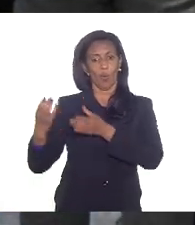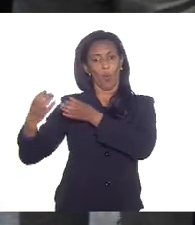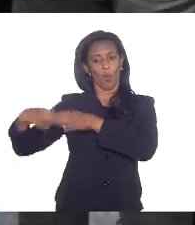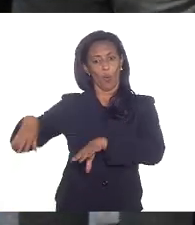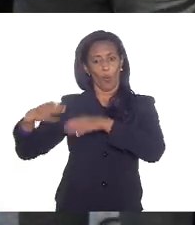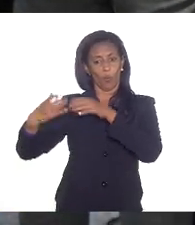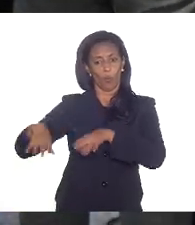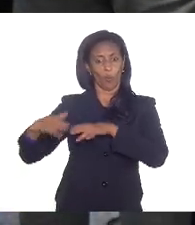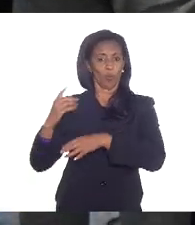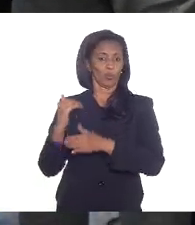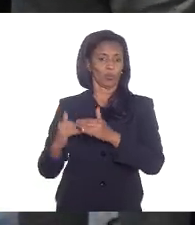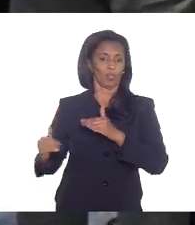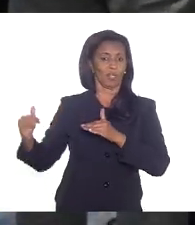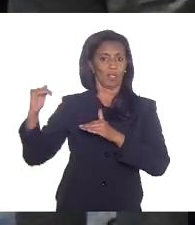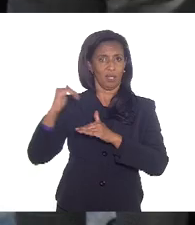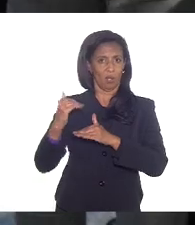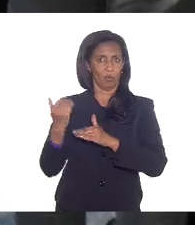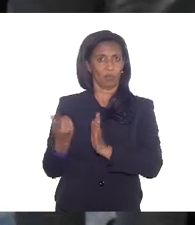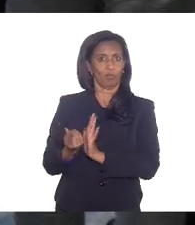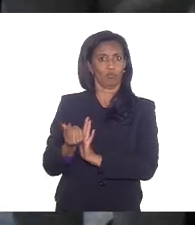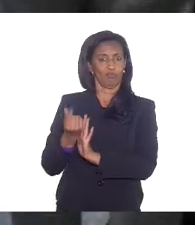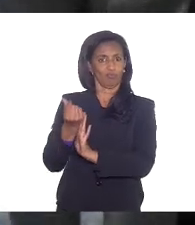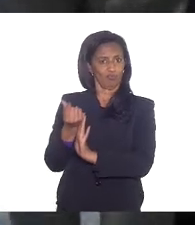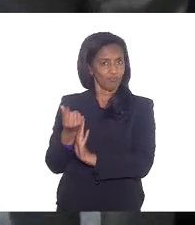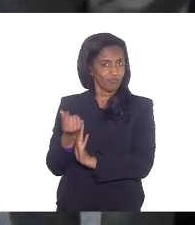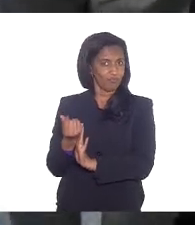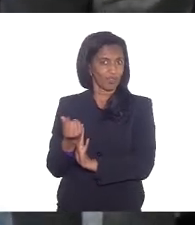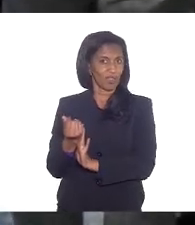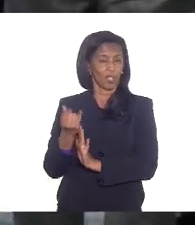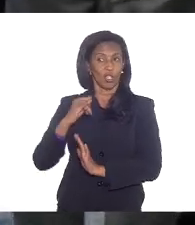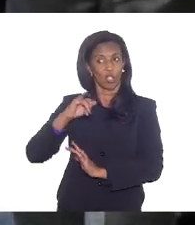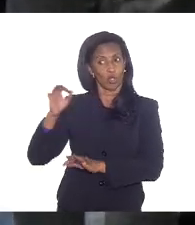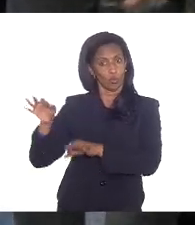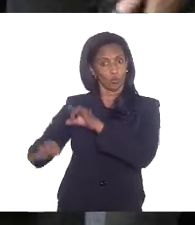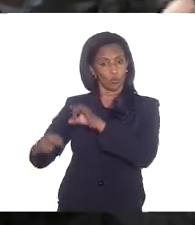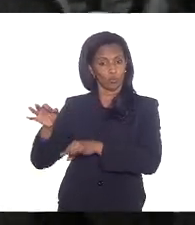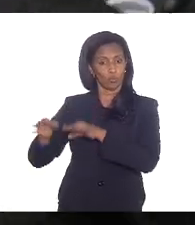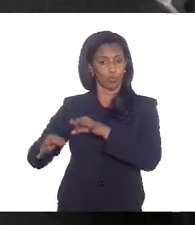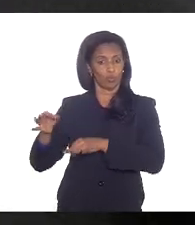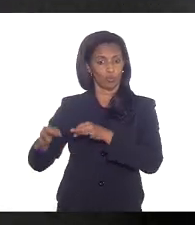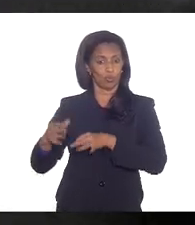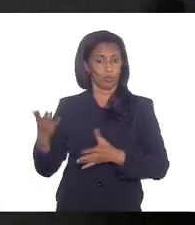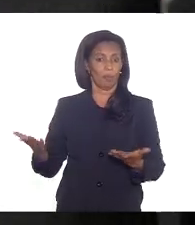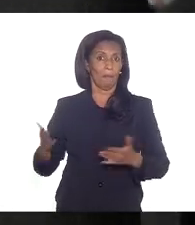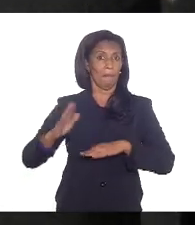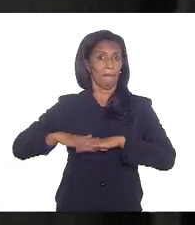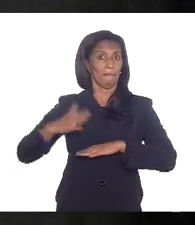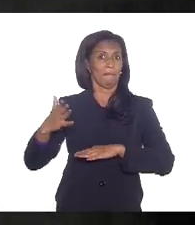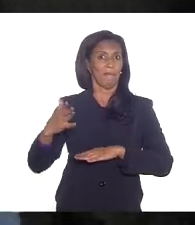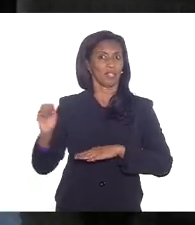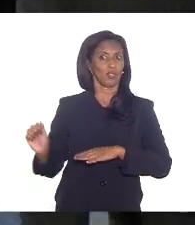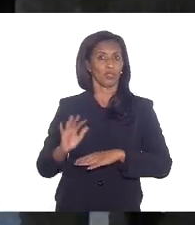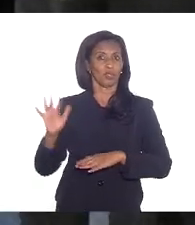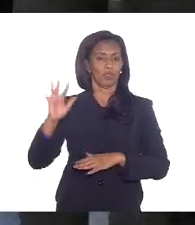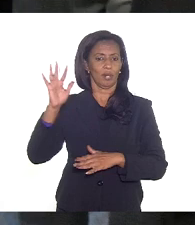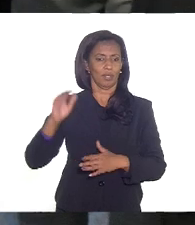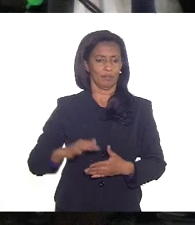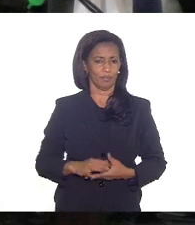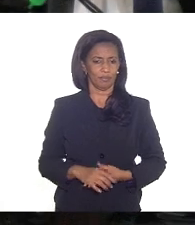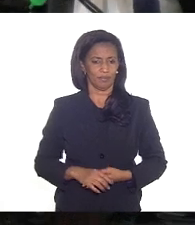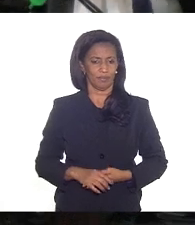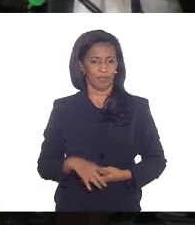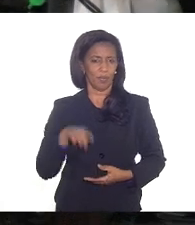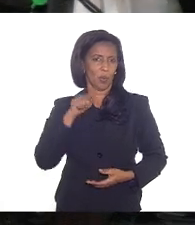concurso público que aumentou o custo do Judiciário que é o judiciário se provavelmente mais caro do mundo vai apresentar